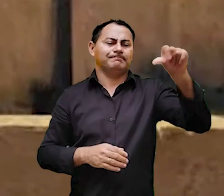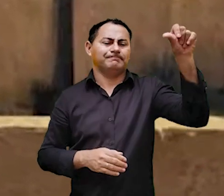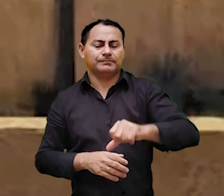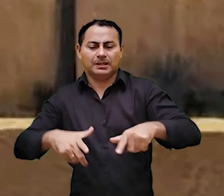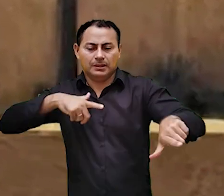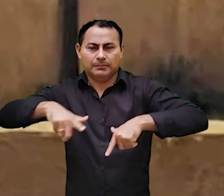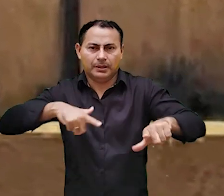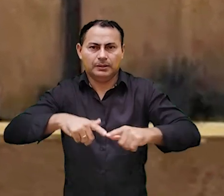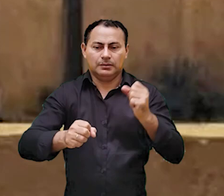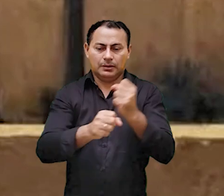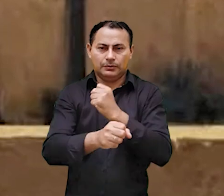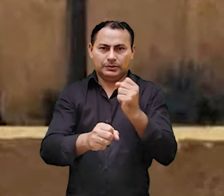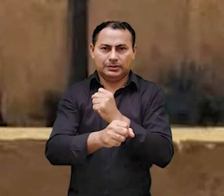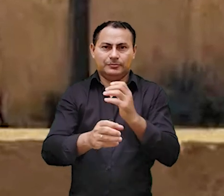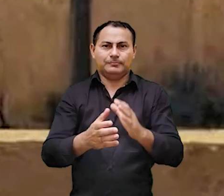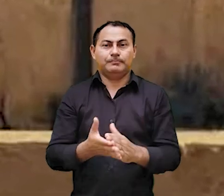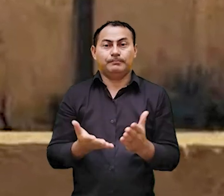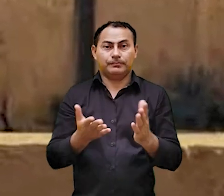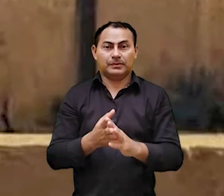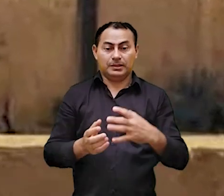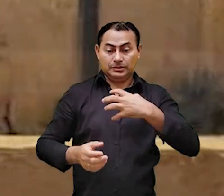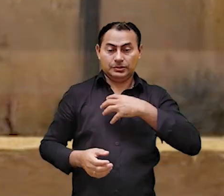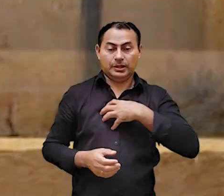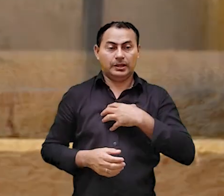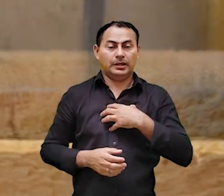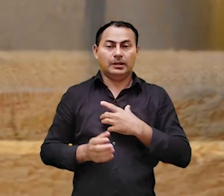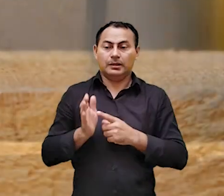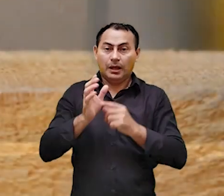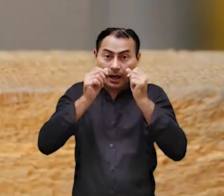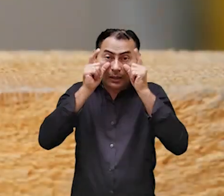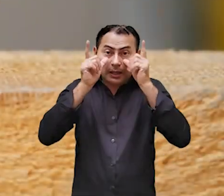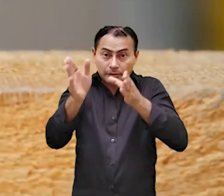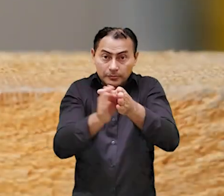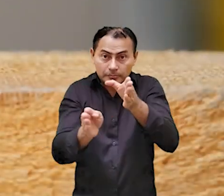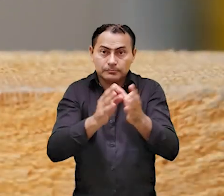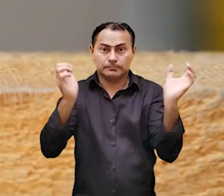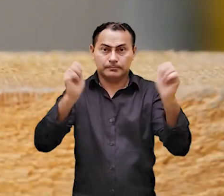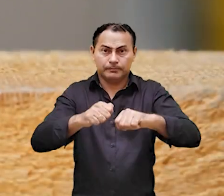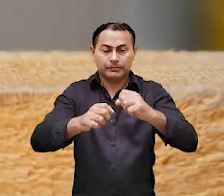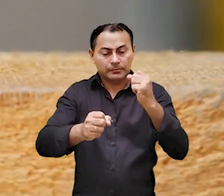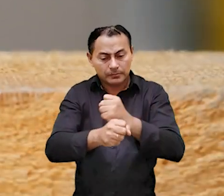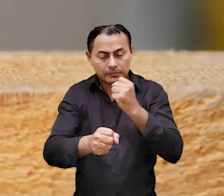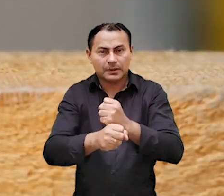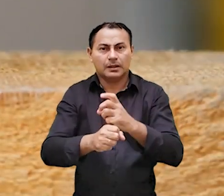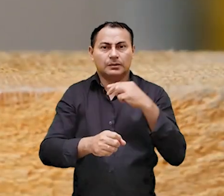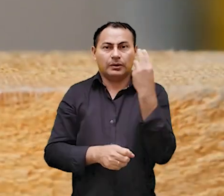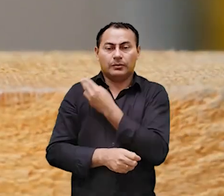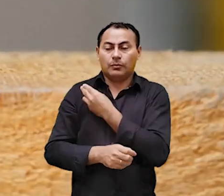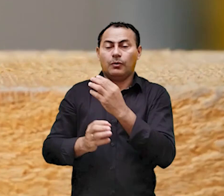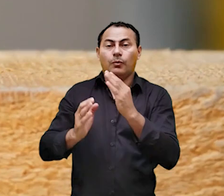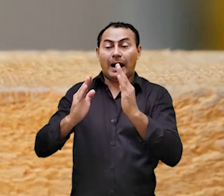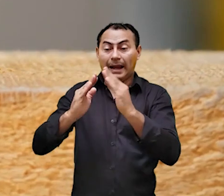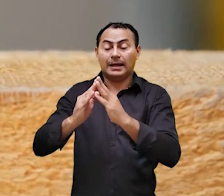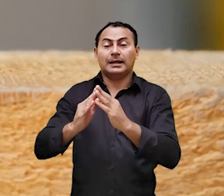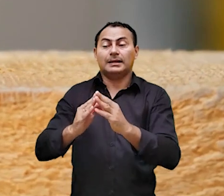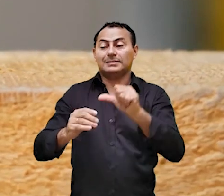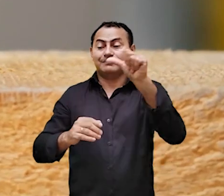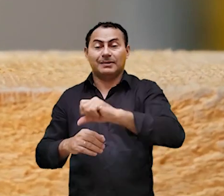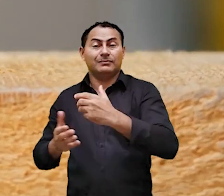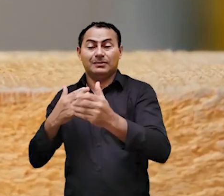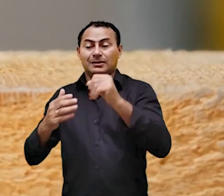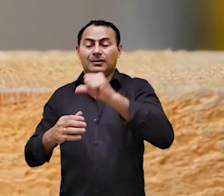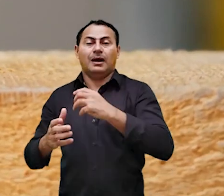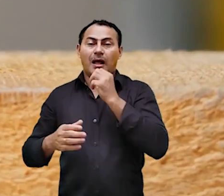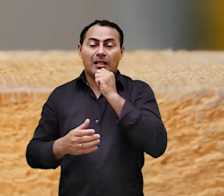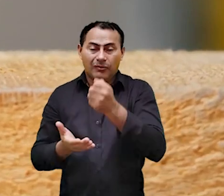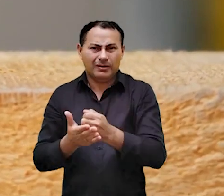casa, será inútil trabalhar na construção. Dessa forma, ele nos alerta para a possibilidade de construirmos uma casa em vão,